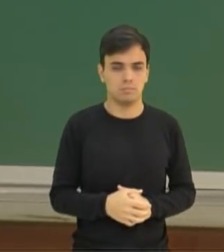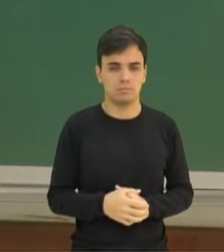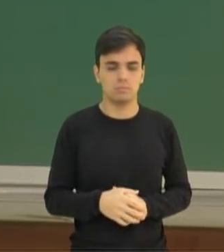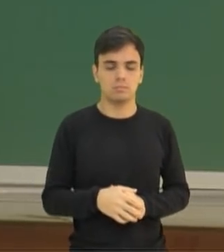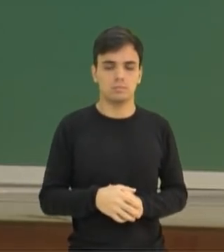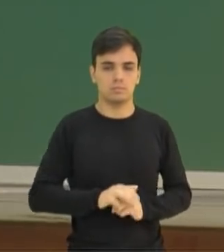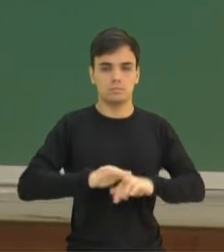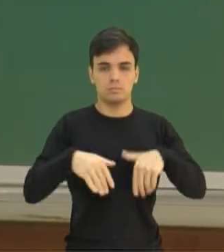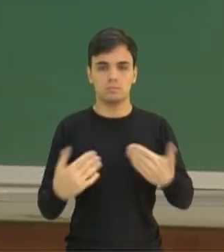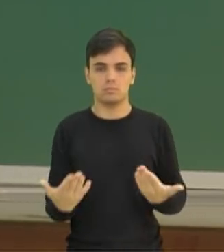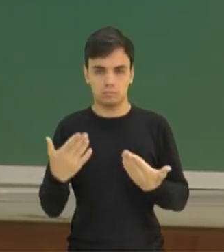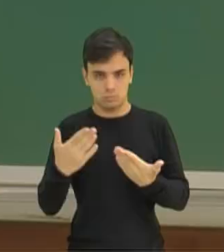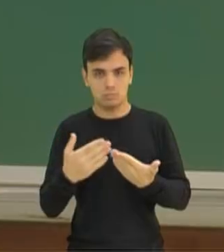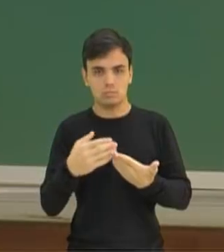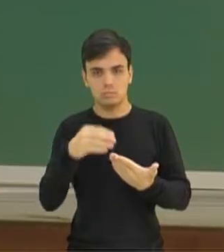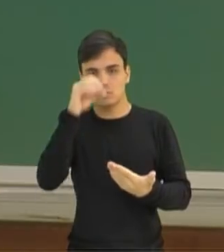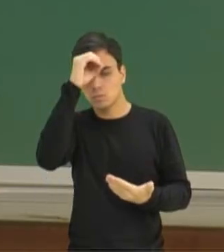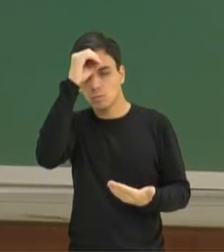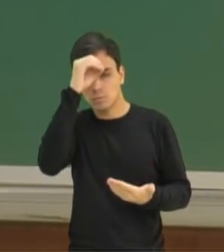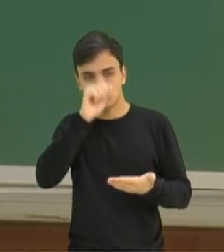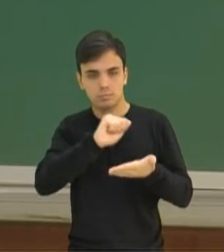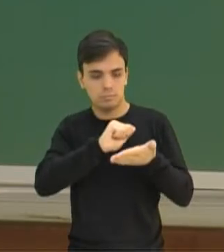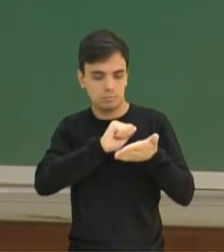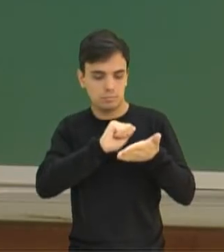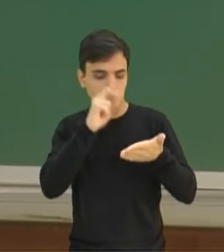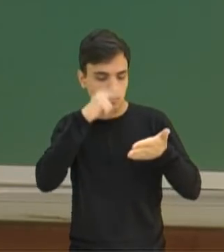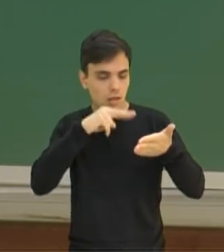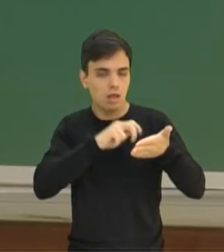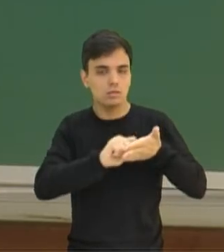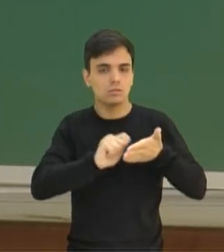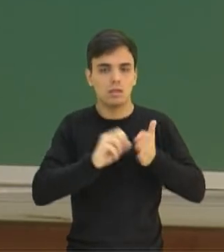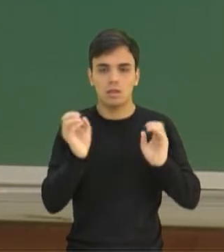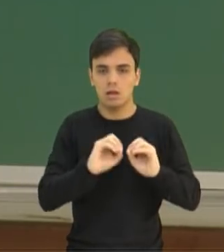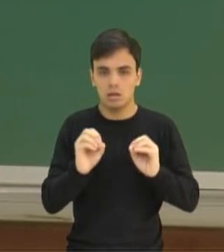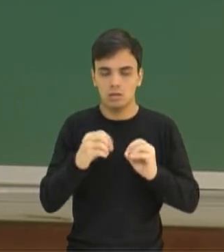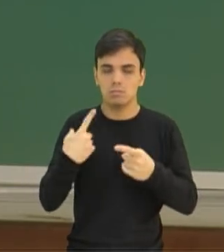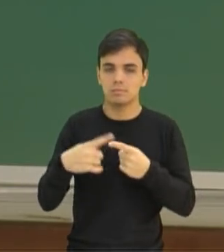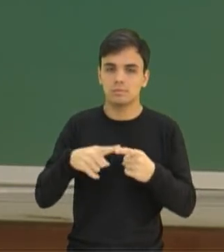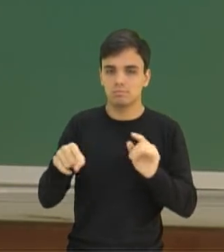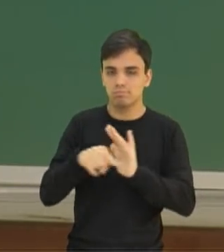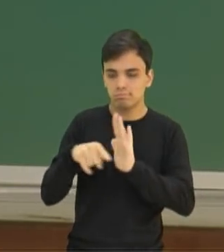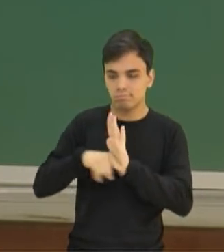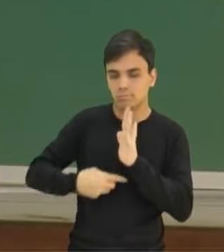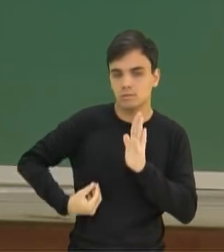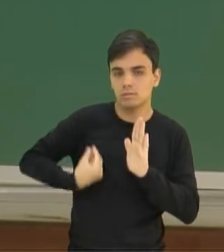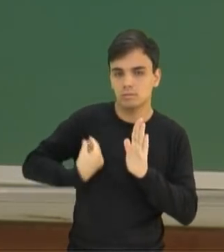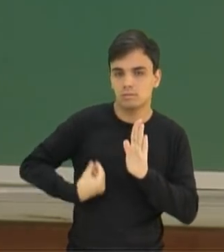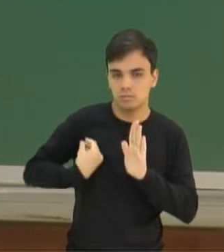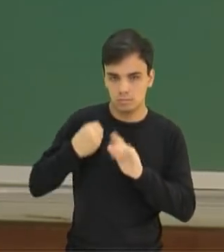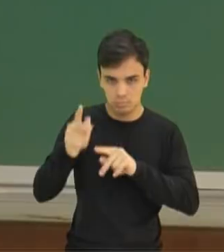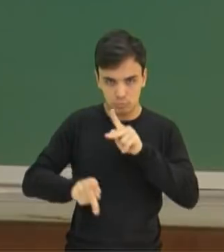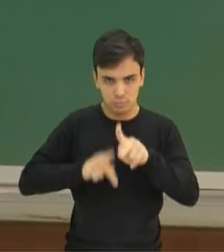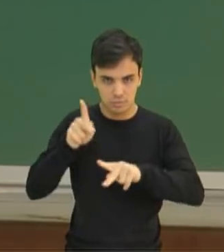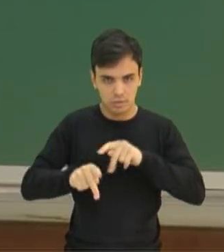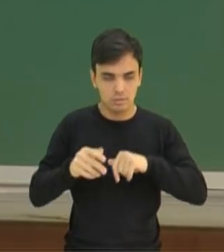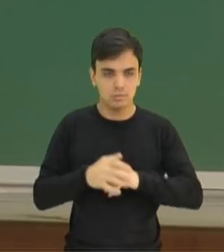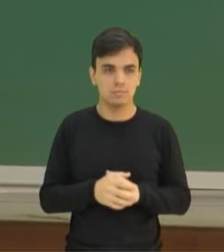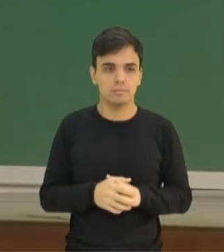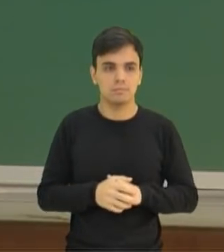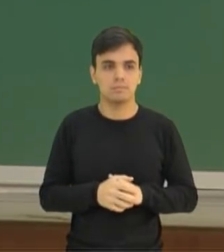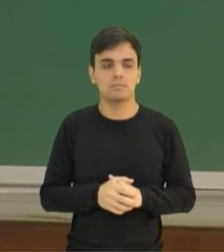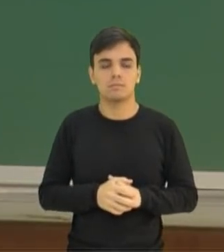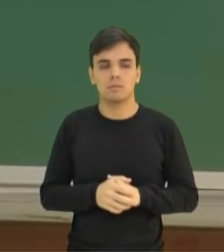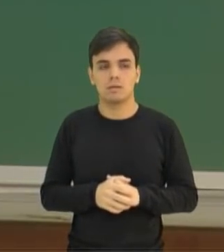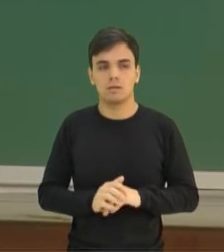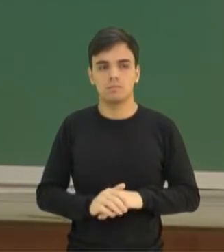de analfabetismo são preocupantes, porque elas refletem ali negativamente na qualidade de vida da população, certo? Então, por